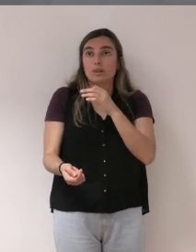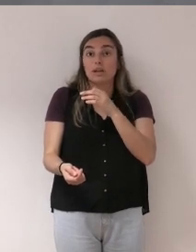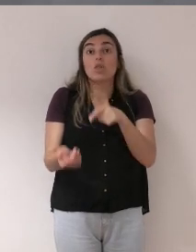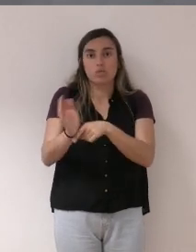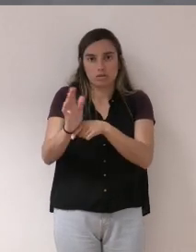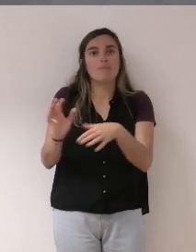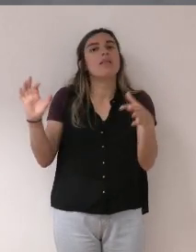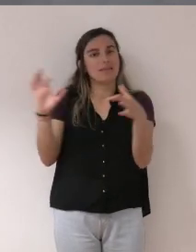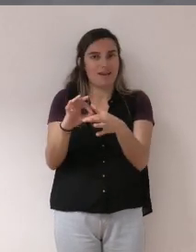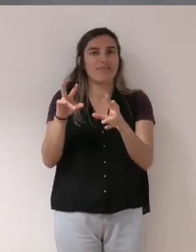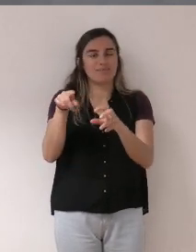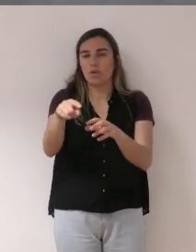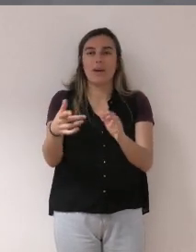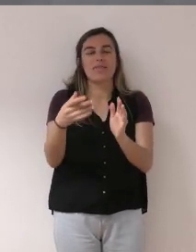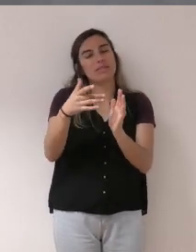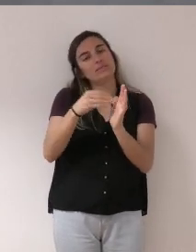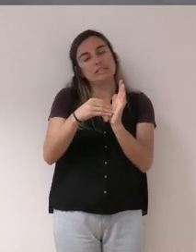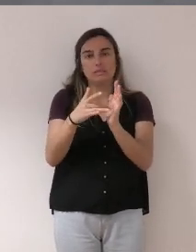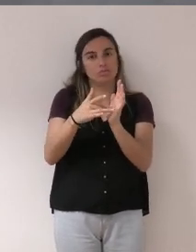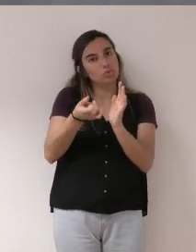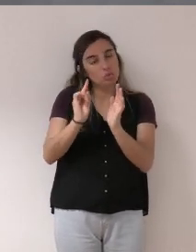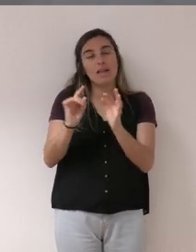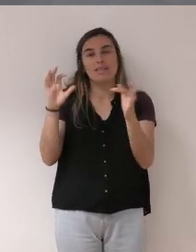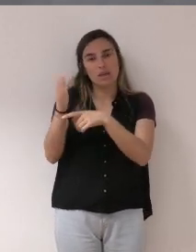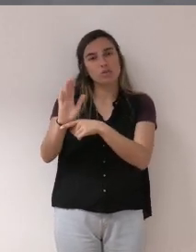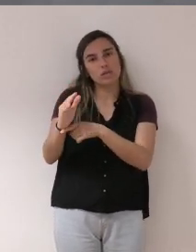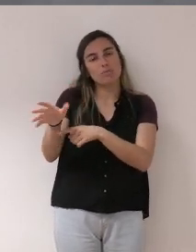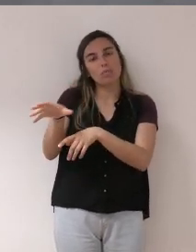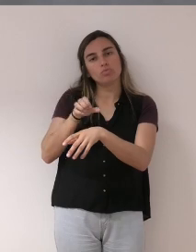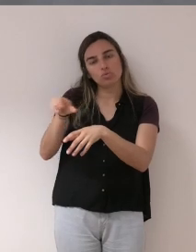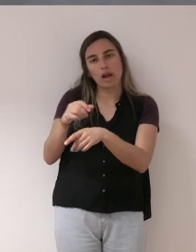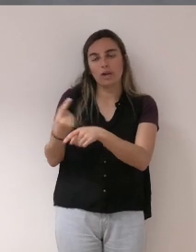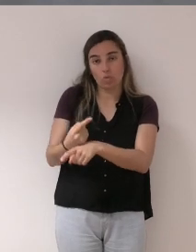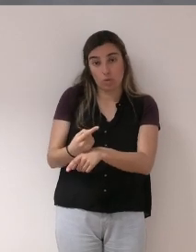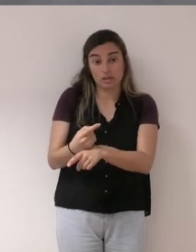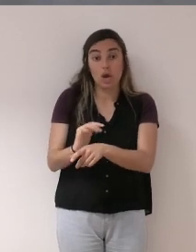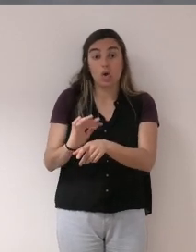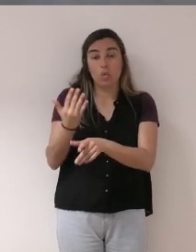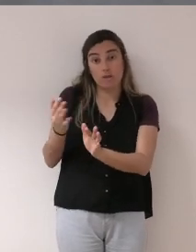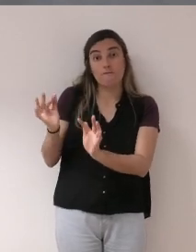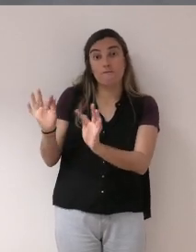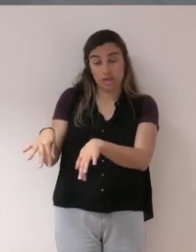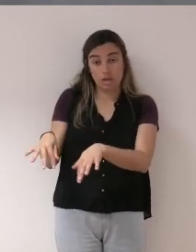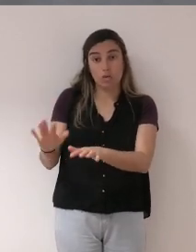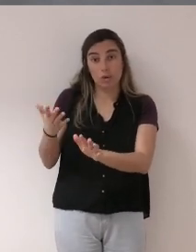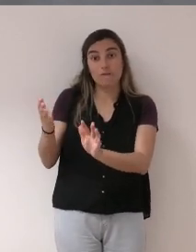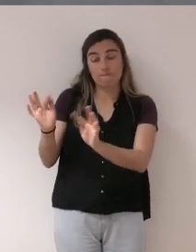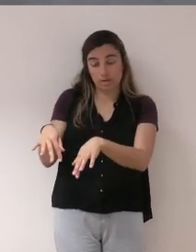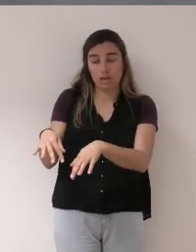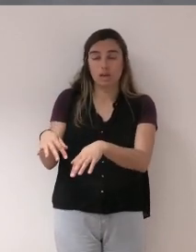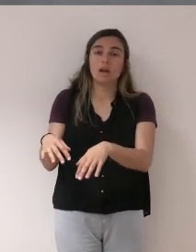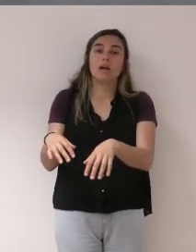cinema. A percepção clara de que o momento de desenlace de um